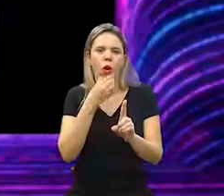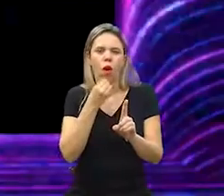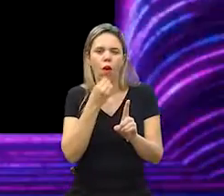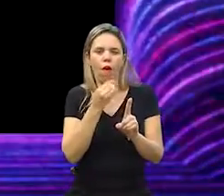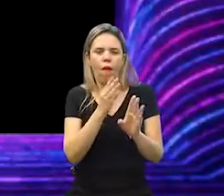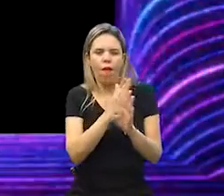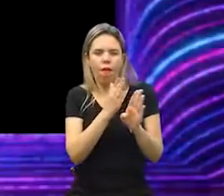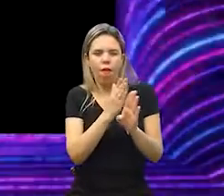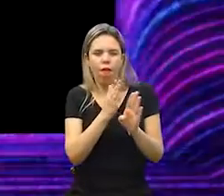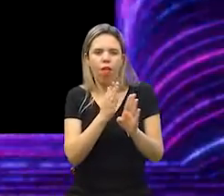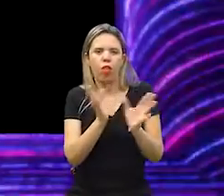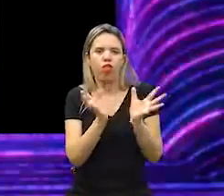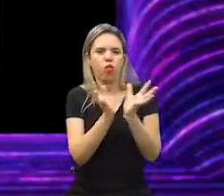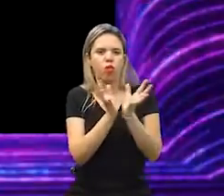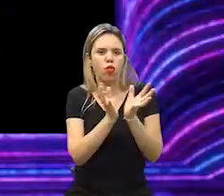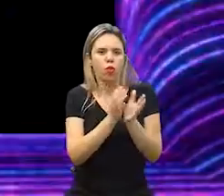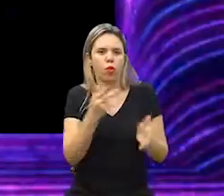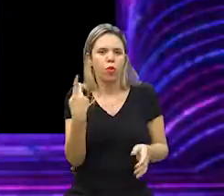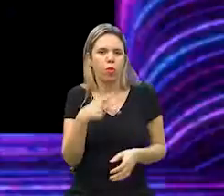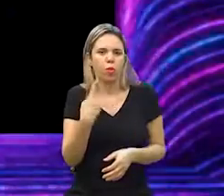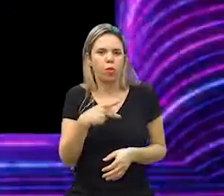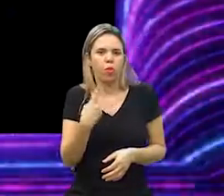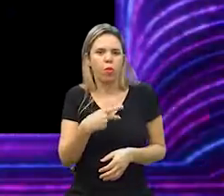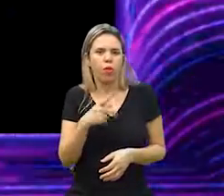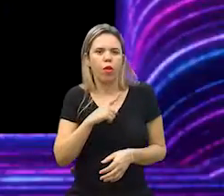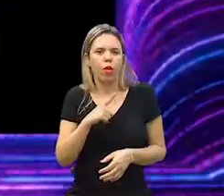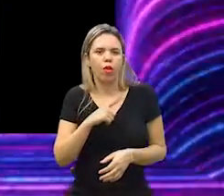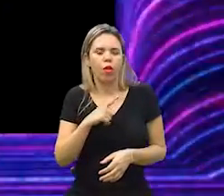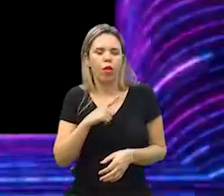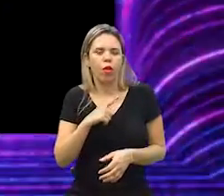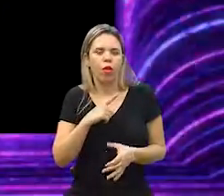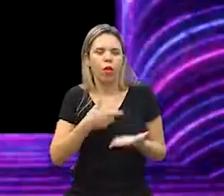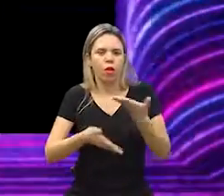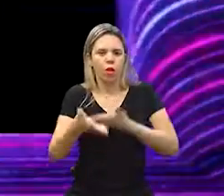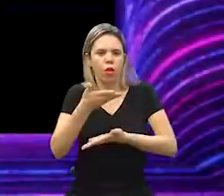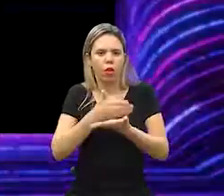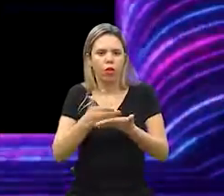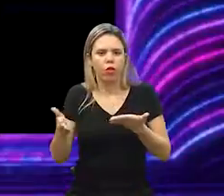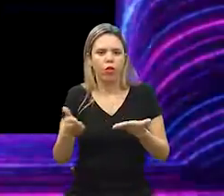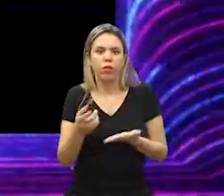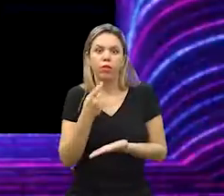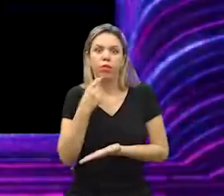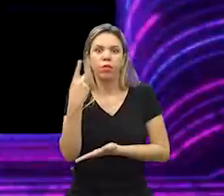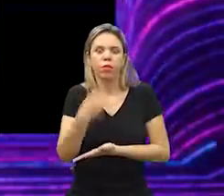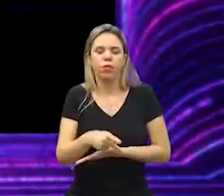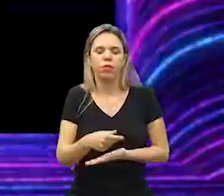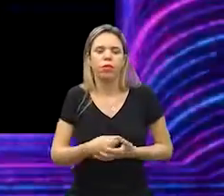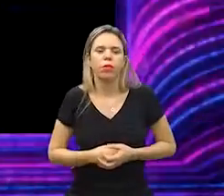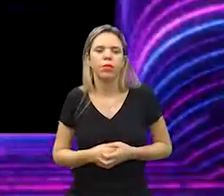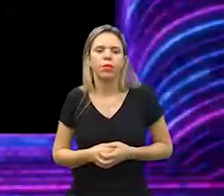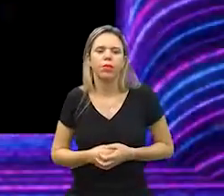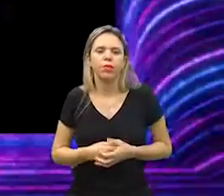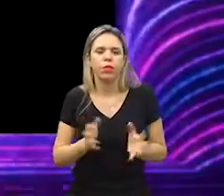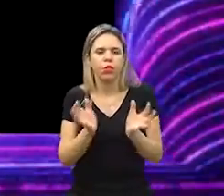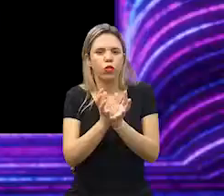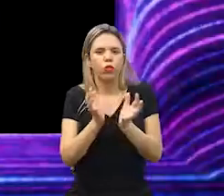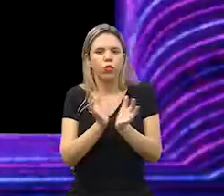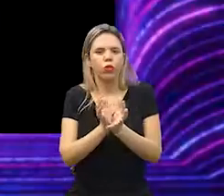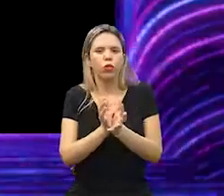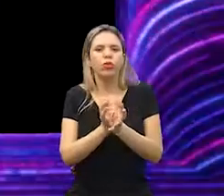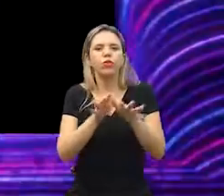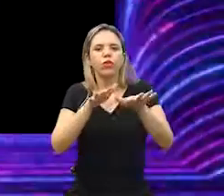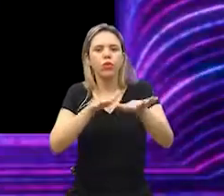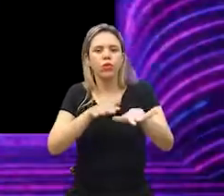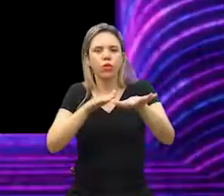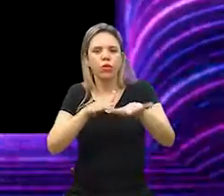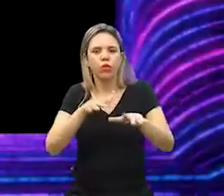espião das tropas paraguaias. Inclusive, ela tem um relacionamento com ele logo no início, nem em Campinas, né? As tropas ficaram estacionadas no